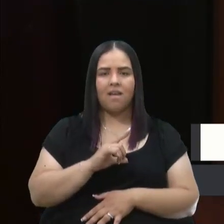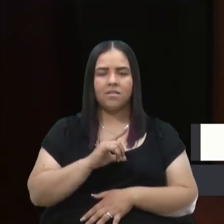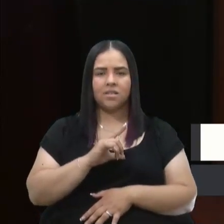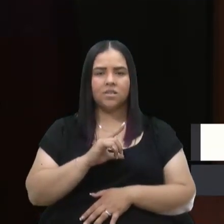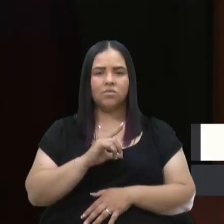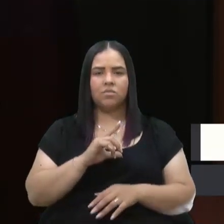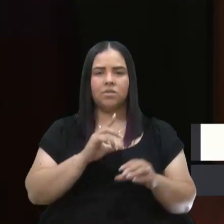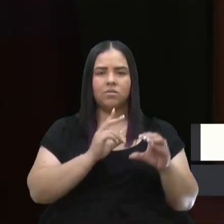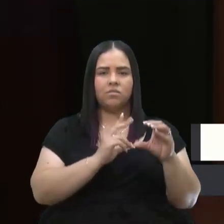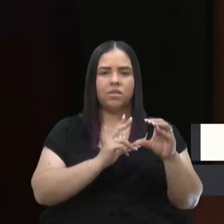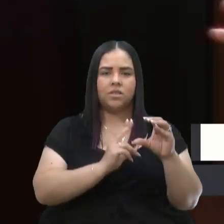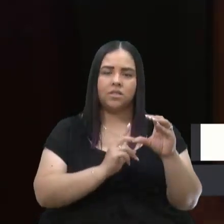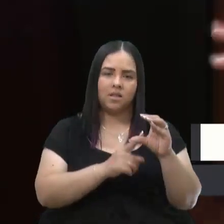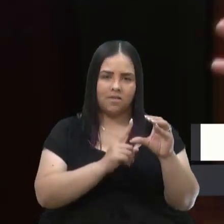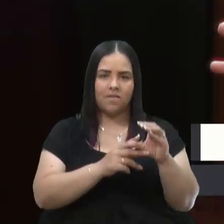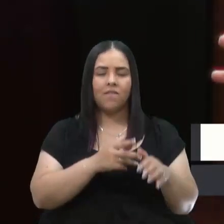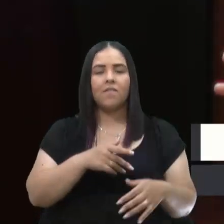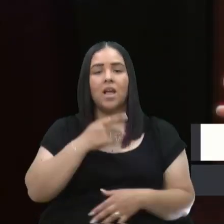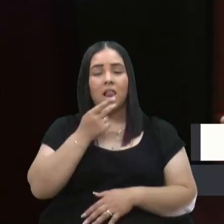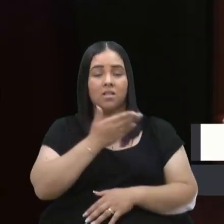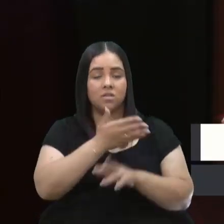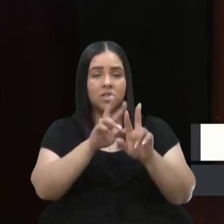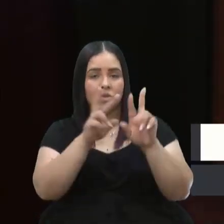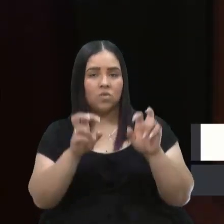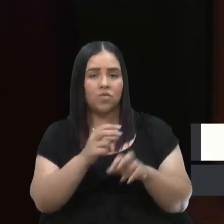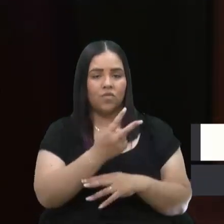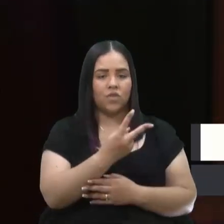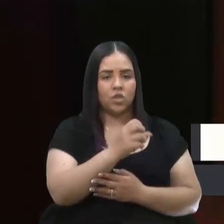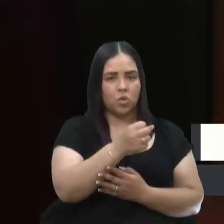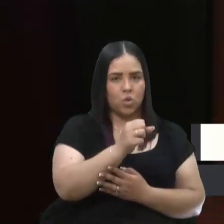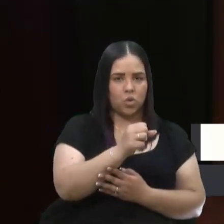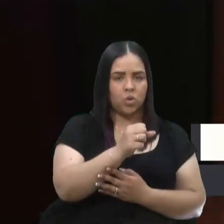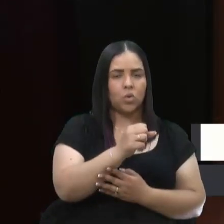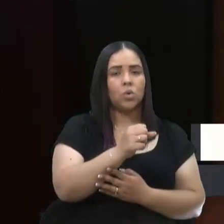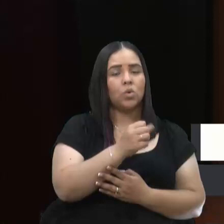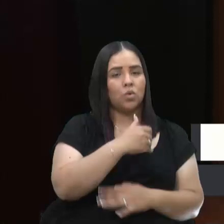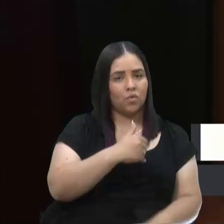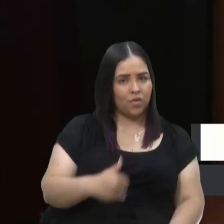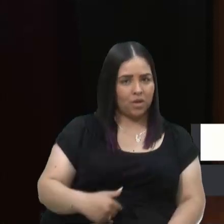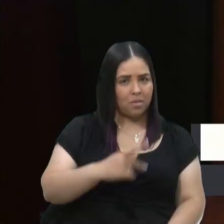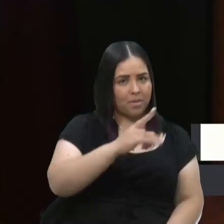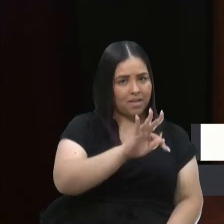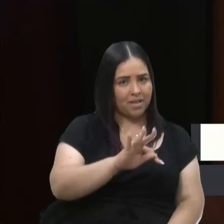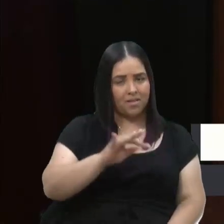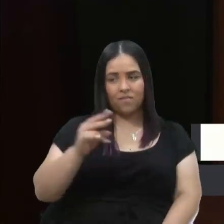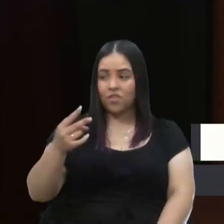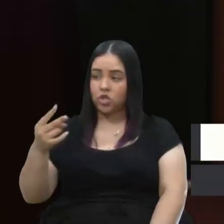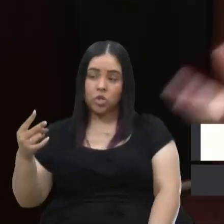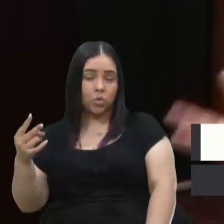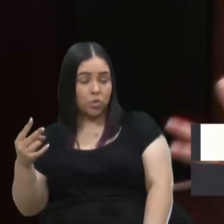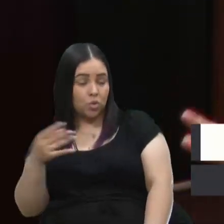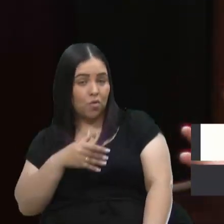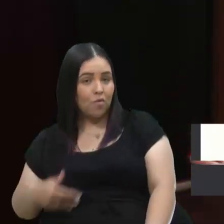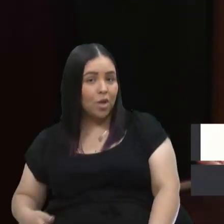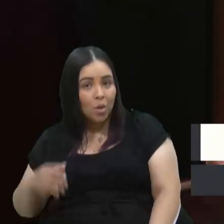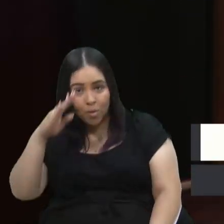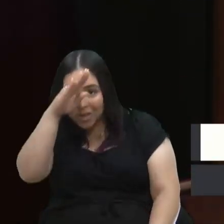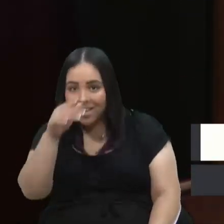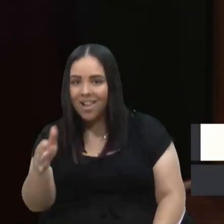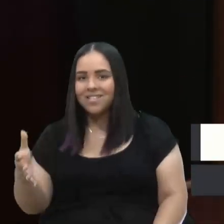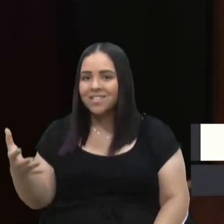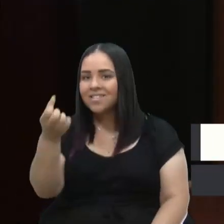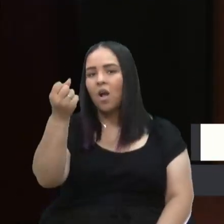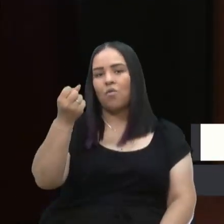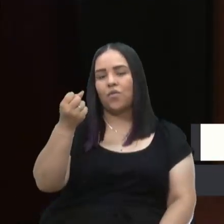cada 100 mil habitantes, 28 no governo petista, 22 no governo Bolsonaro. Se salvam vidas.